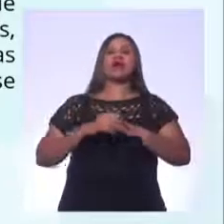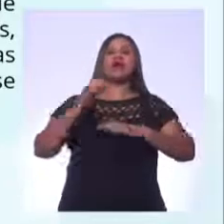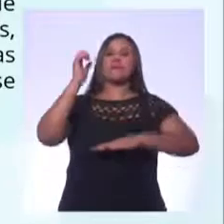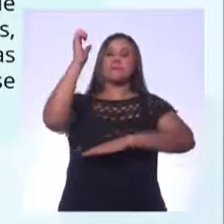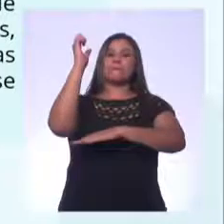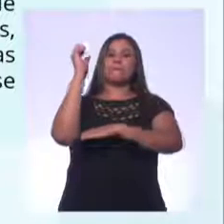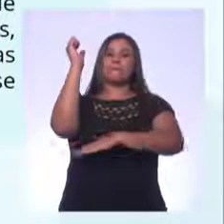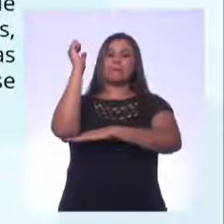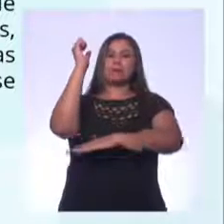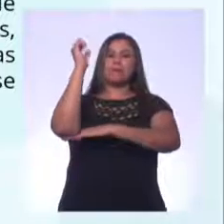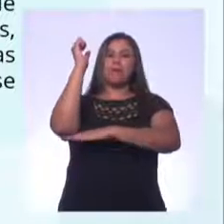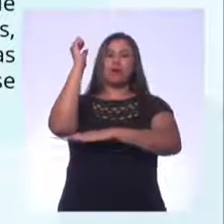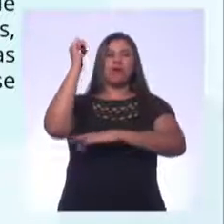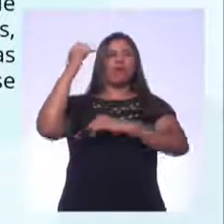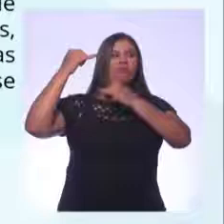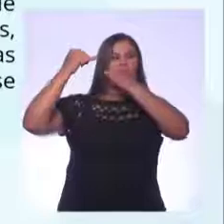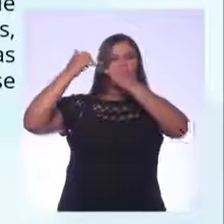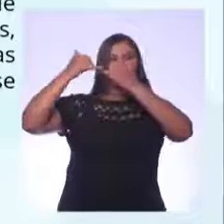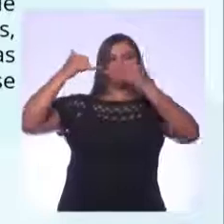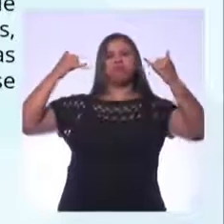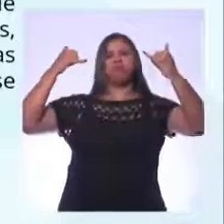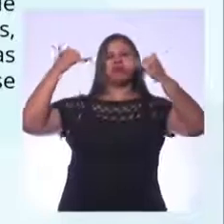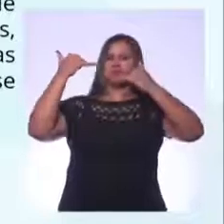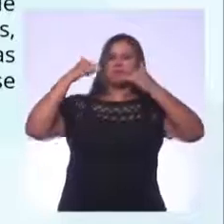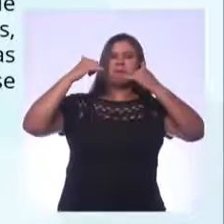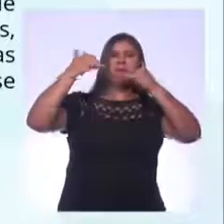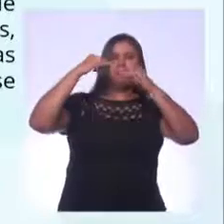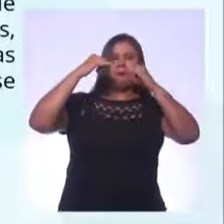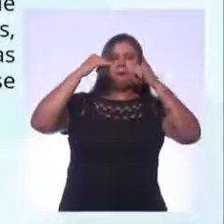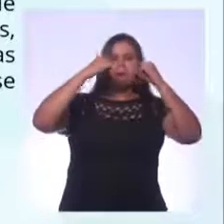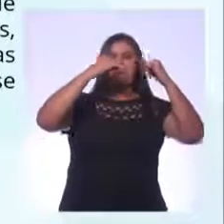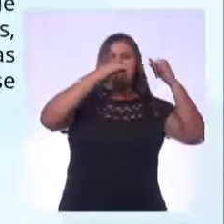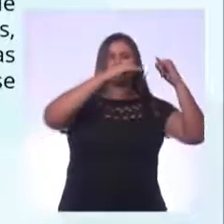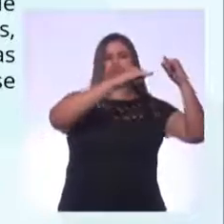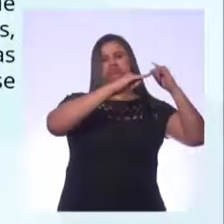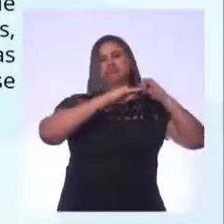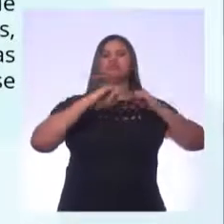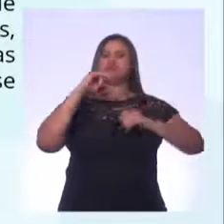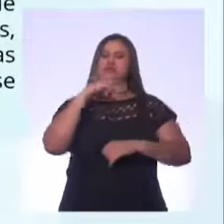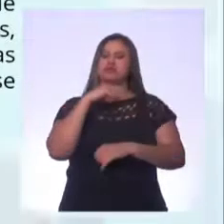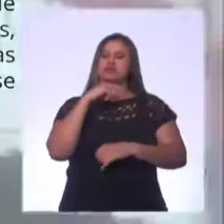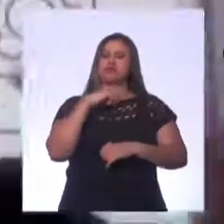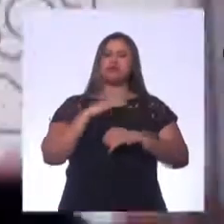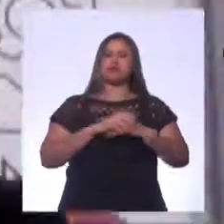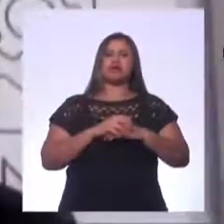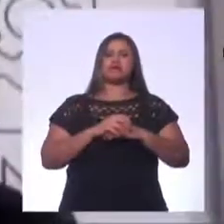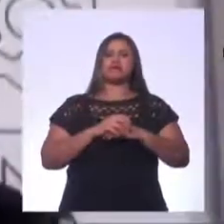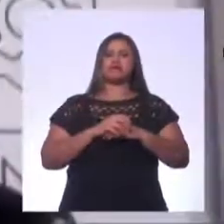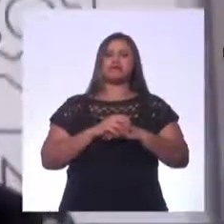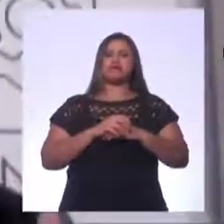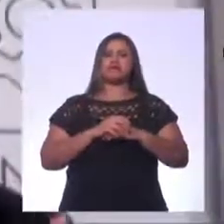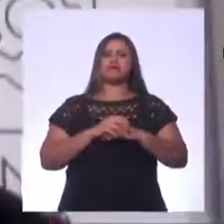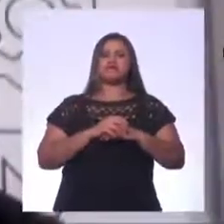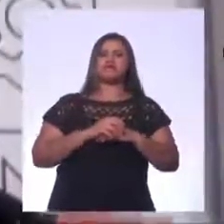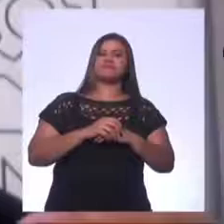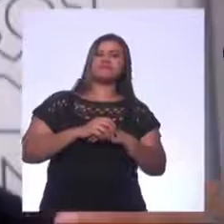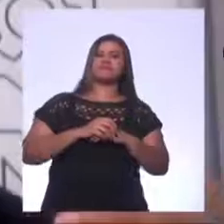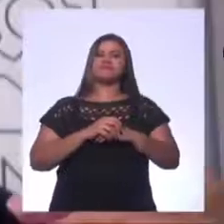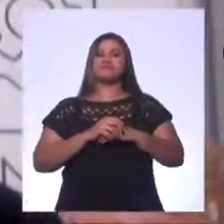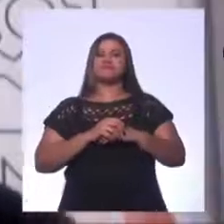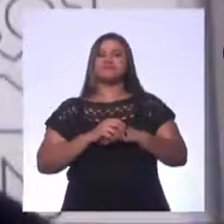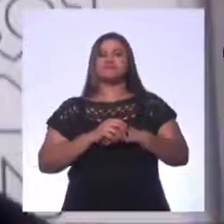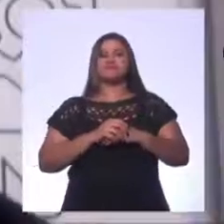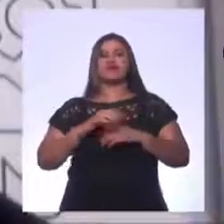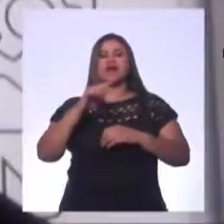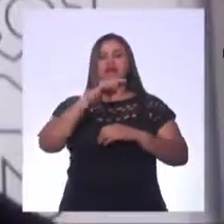postes, vai passar também por outros transformadores que rebaixarão